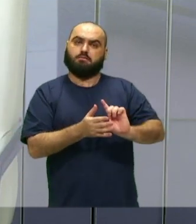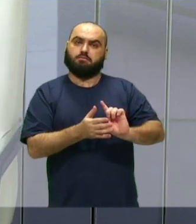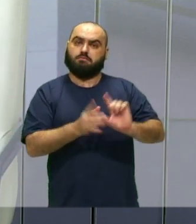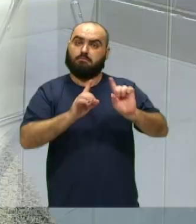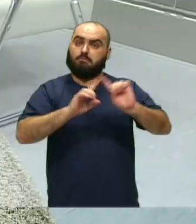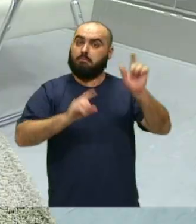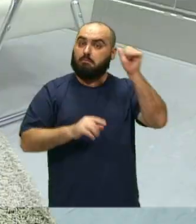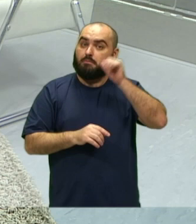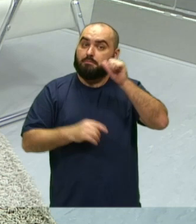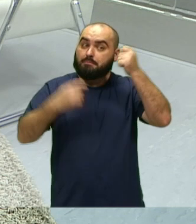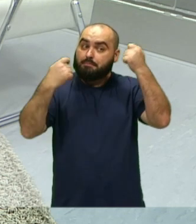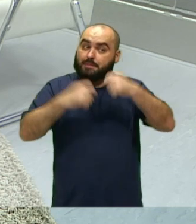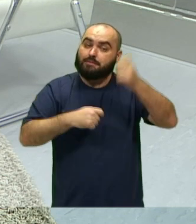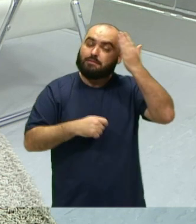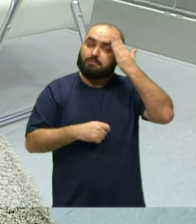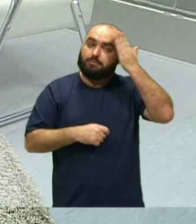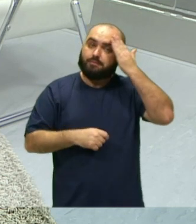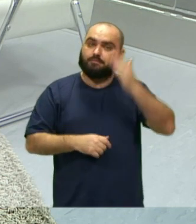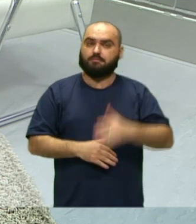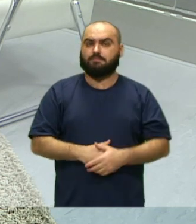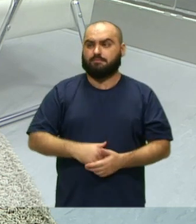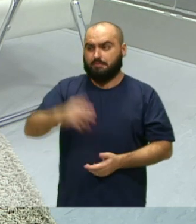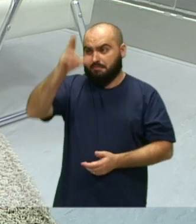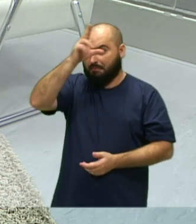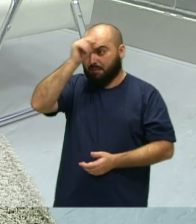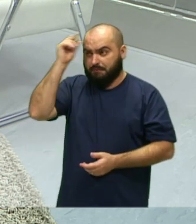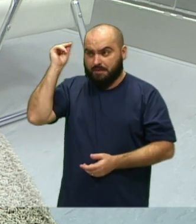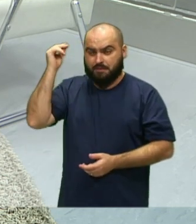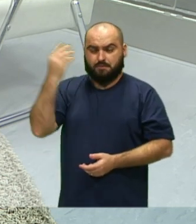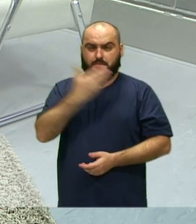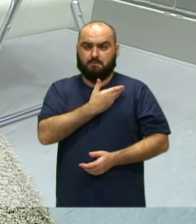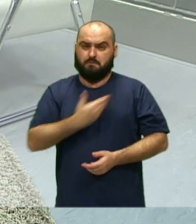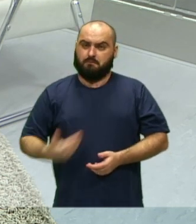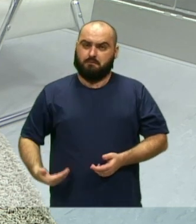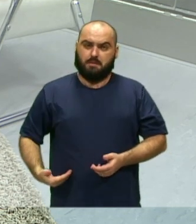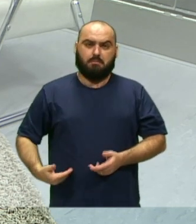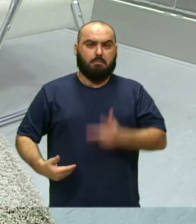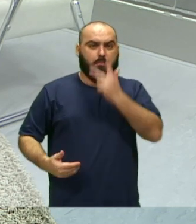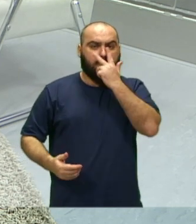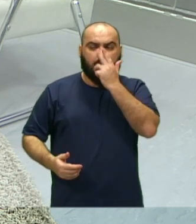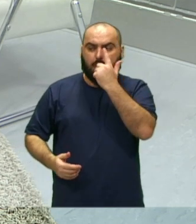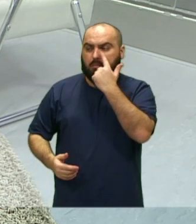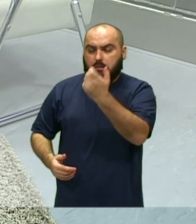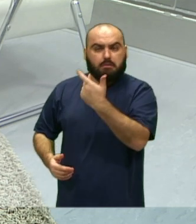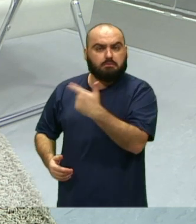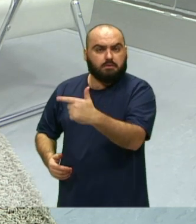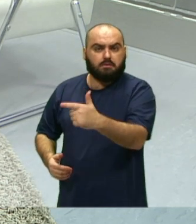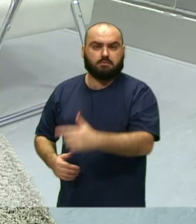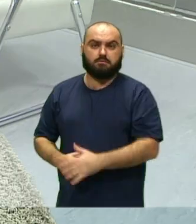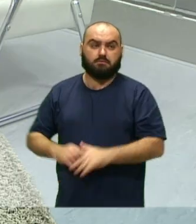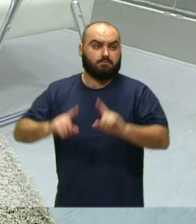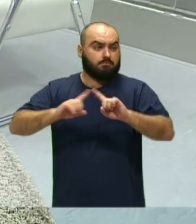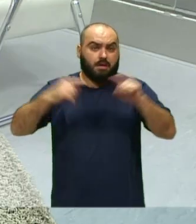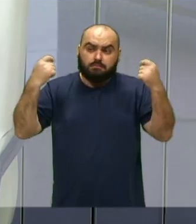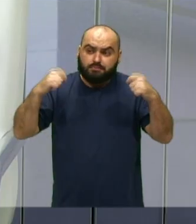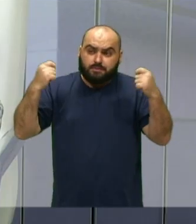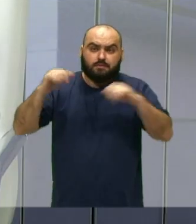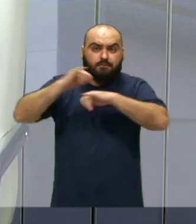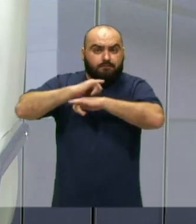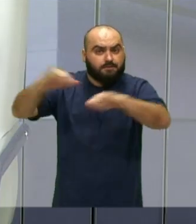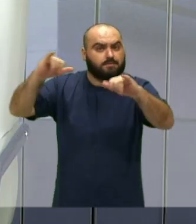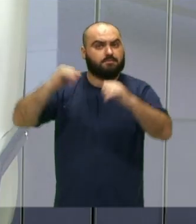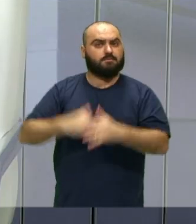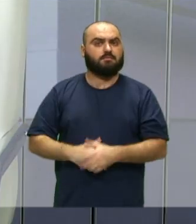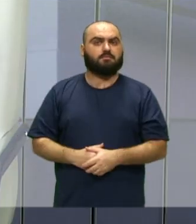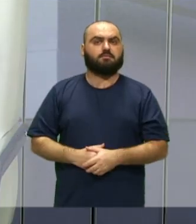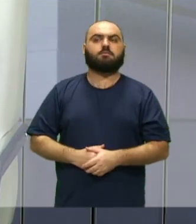mulheres precisam saber disso. E o prefeito e o governo e todo mundo parece que não tem interesse de dizer, mas a gente precisa dizer. Então, que